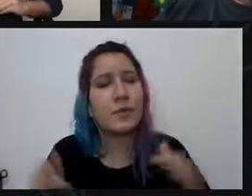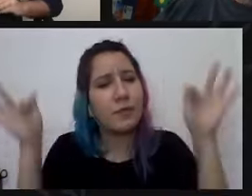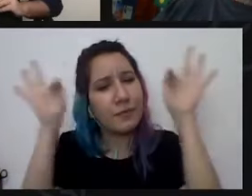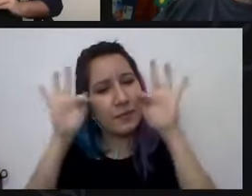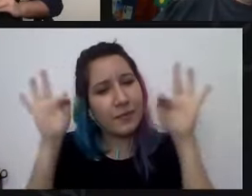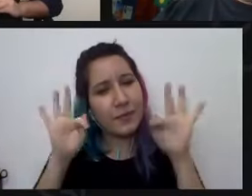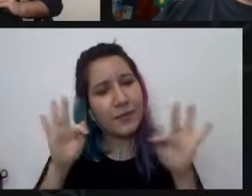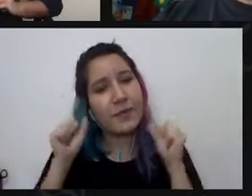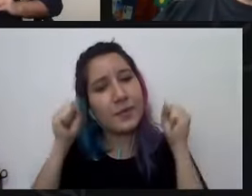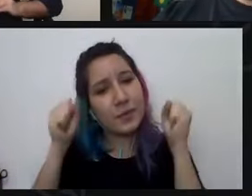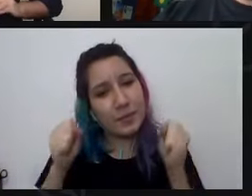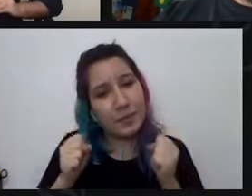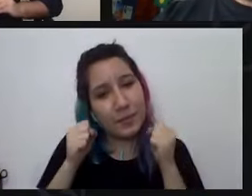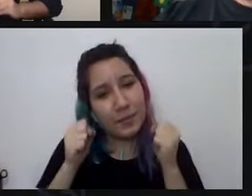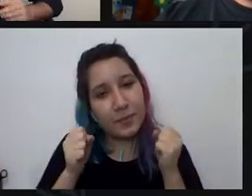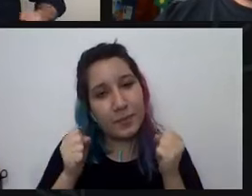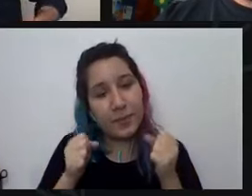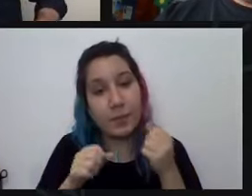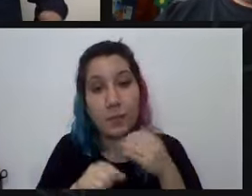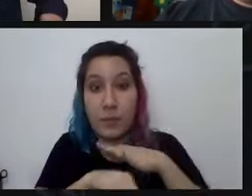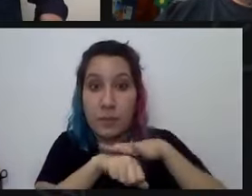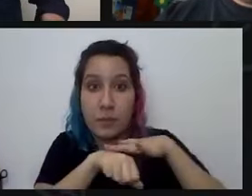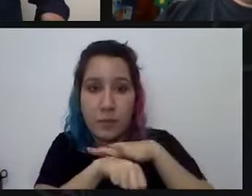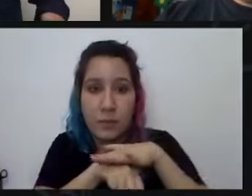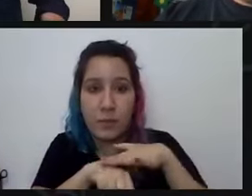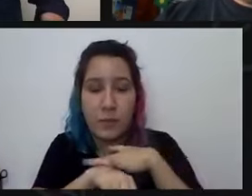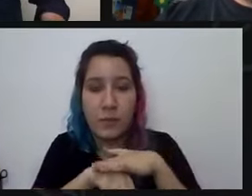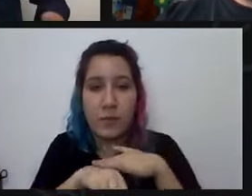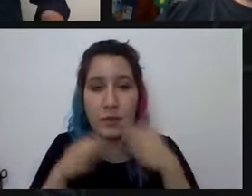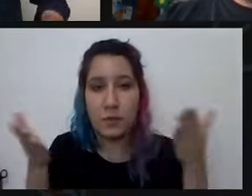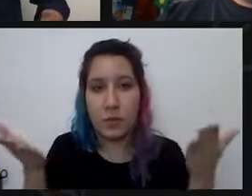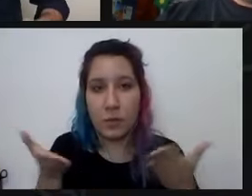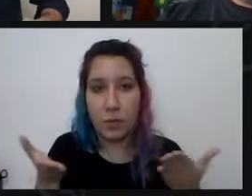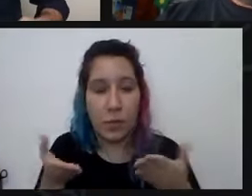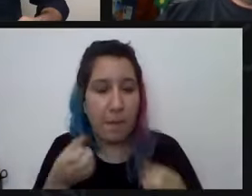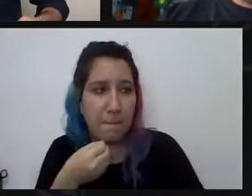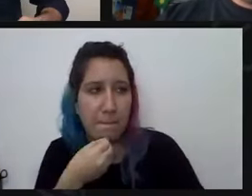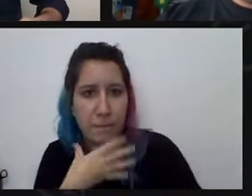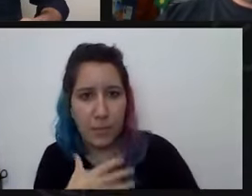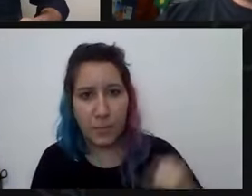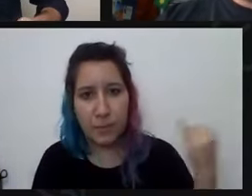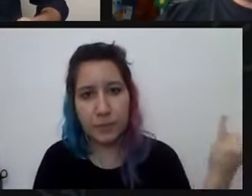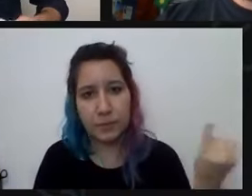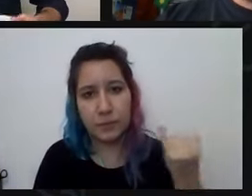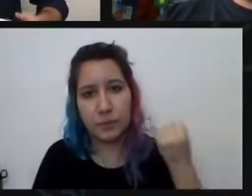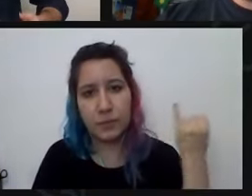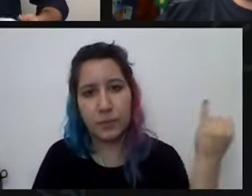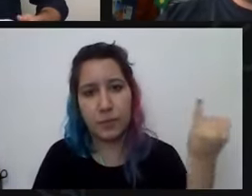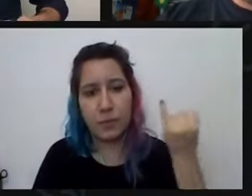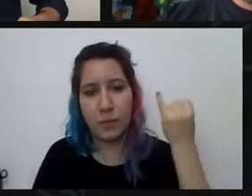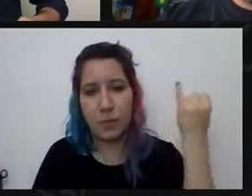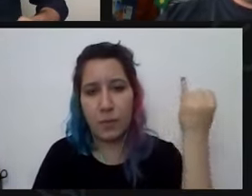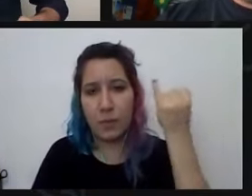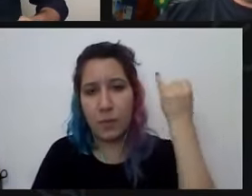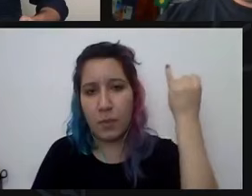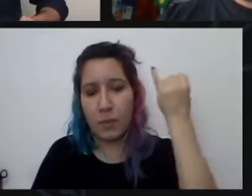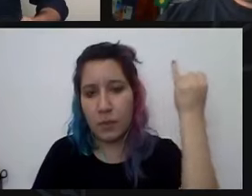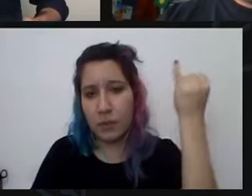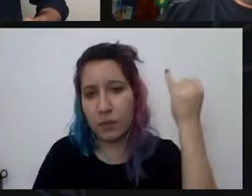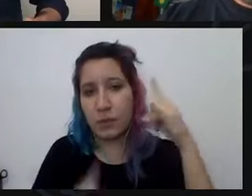vocês, dialogando sobre um assunto tão mágico e tão importante para a cidade de São Vicente, que é o turismo, né?